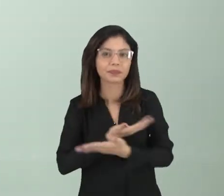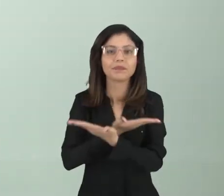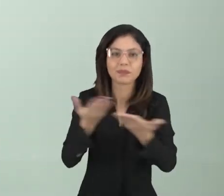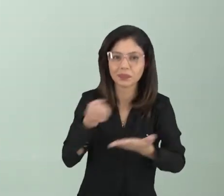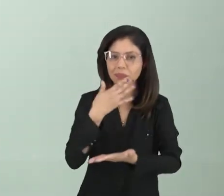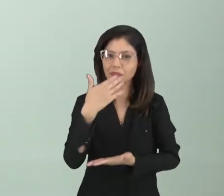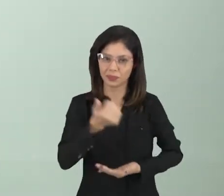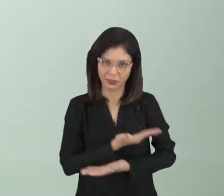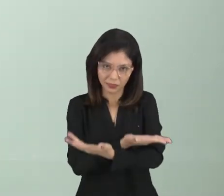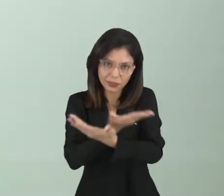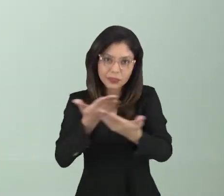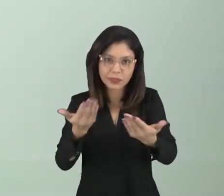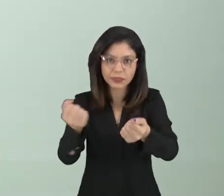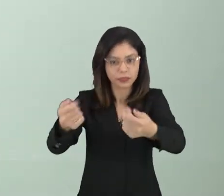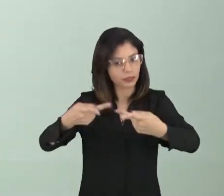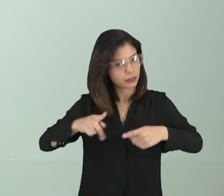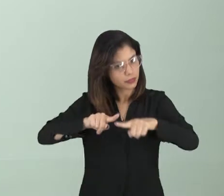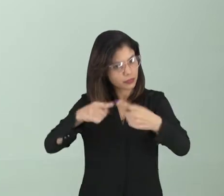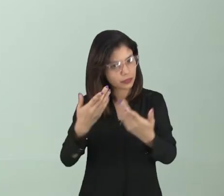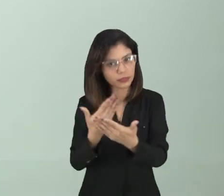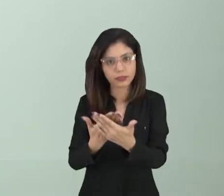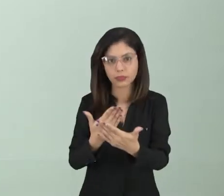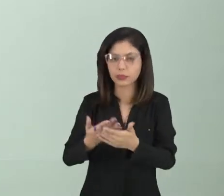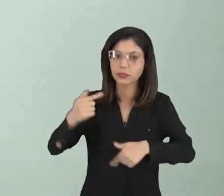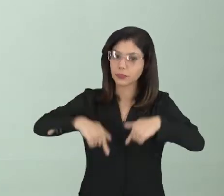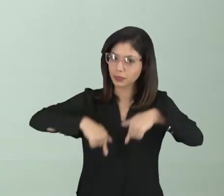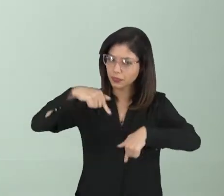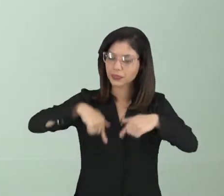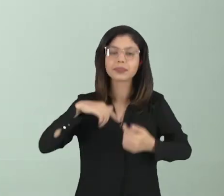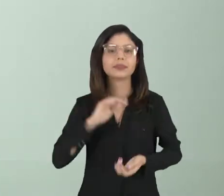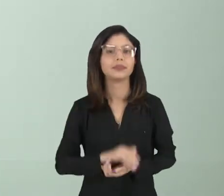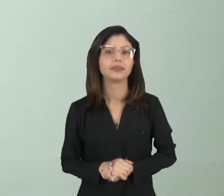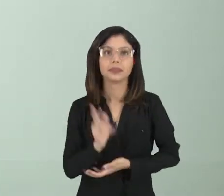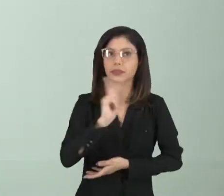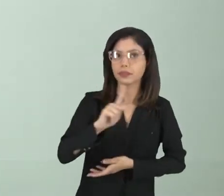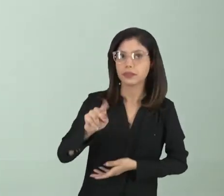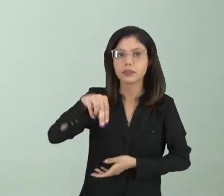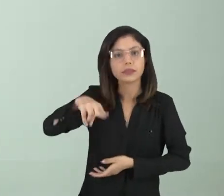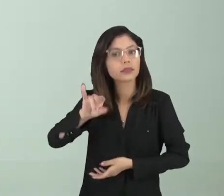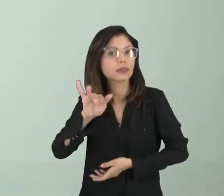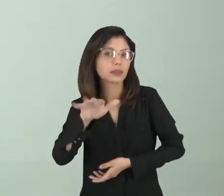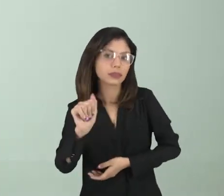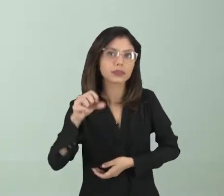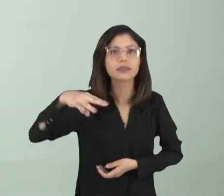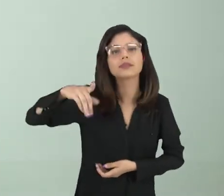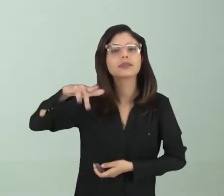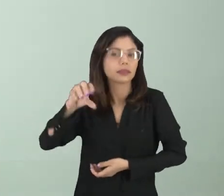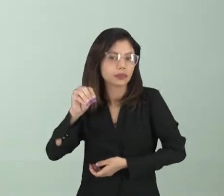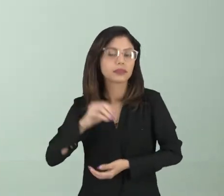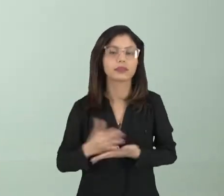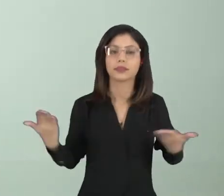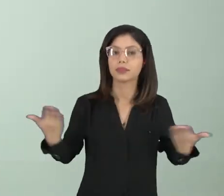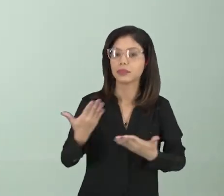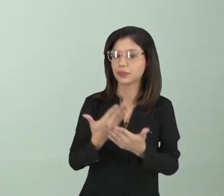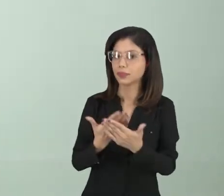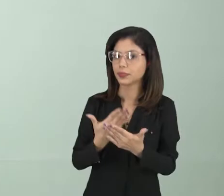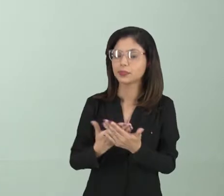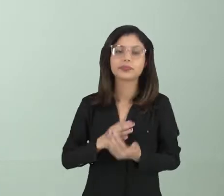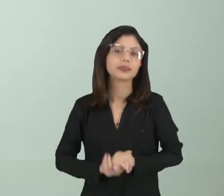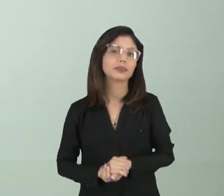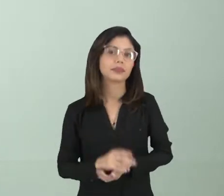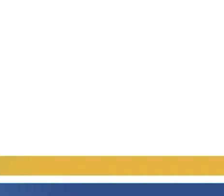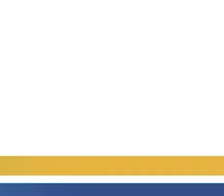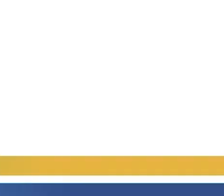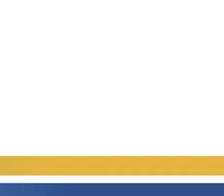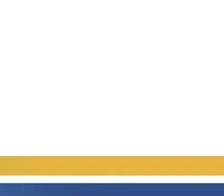Olá pessoal, tudo bem? Sejam bem-vindos a mais uma aula de Química. Sou a professora Núbia Mello e na aula de hoje a gente vai